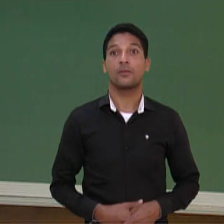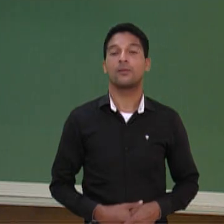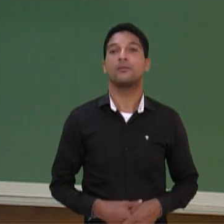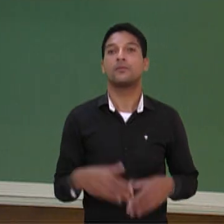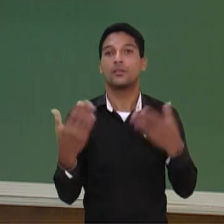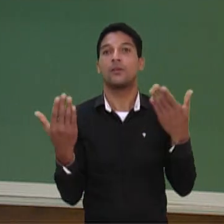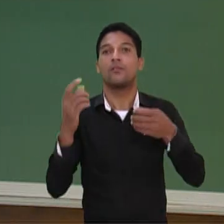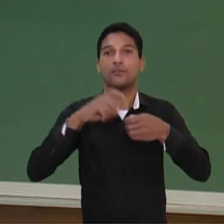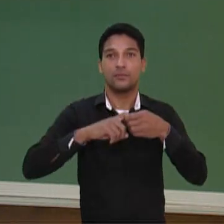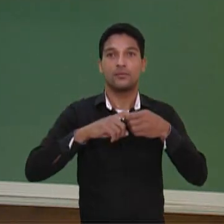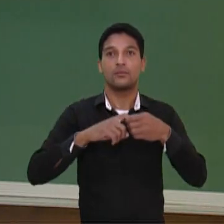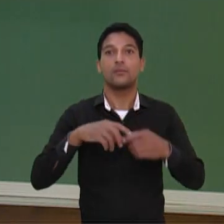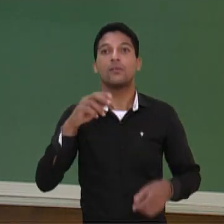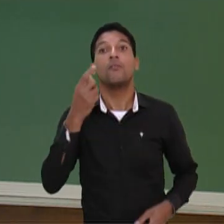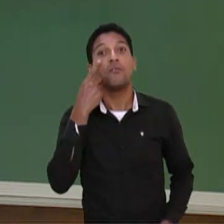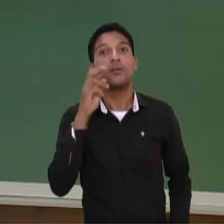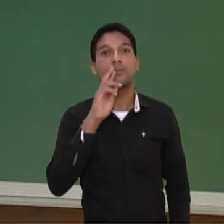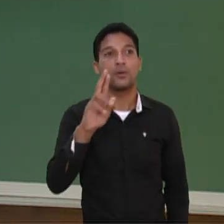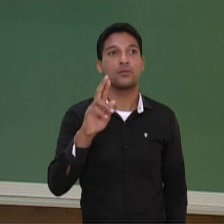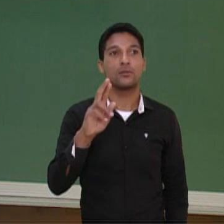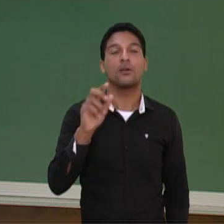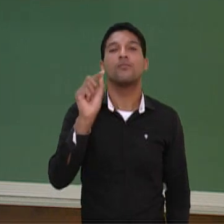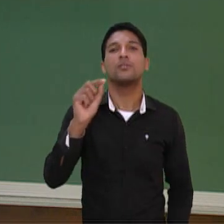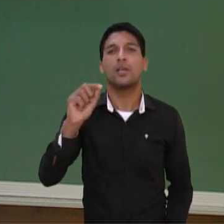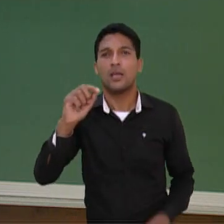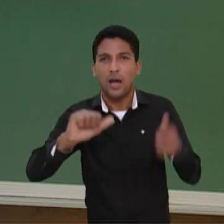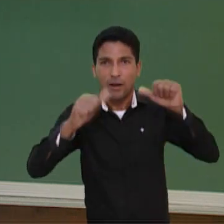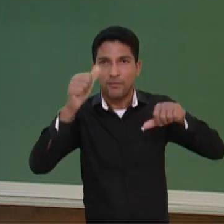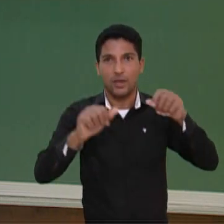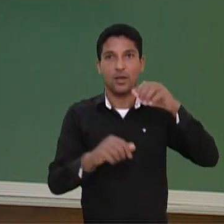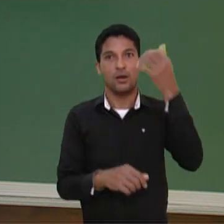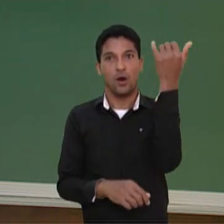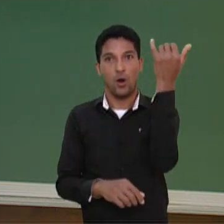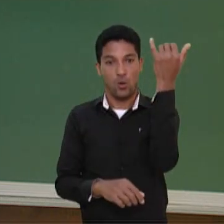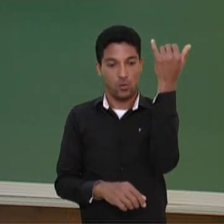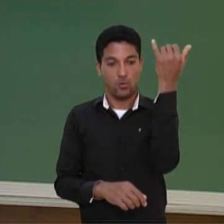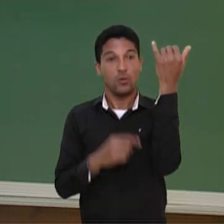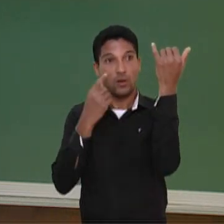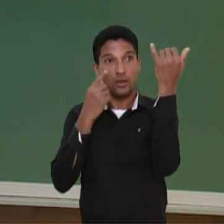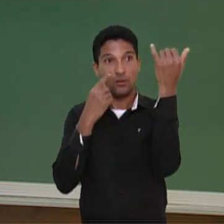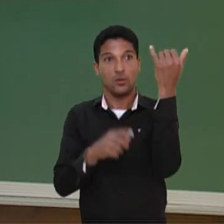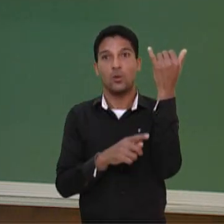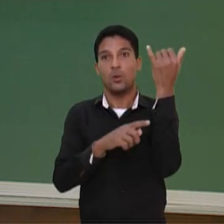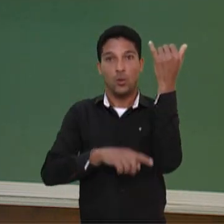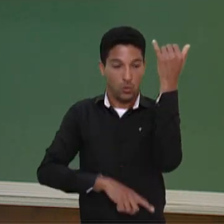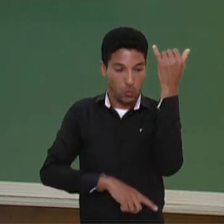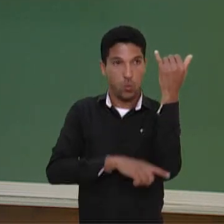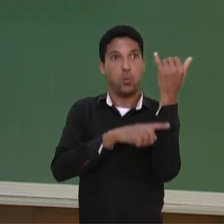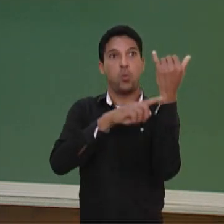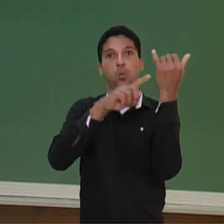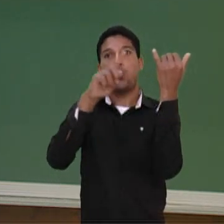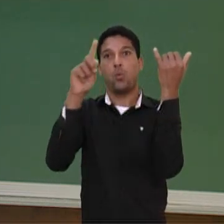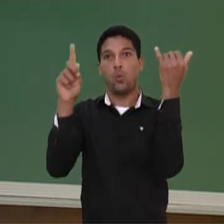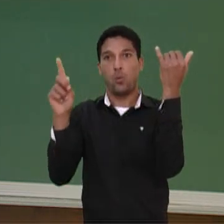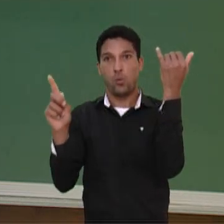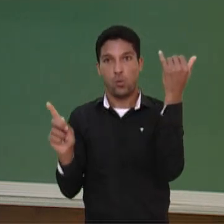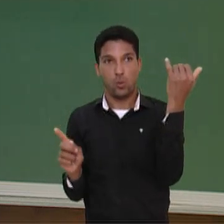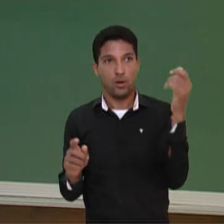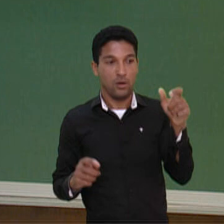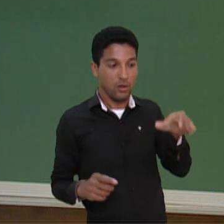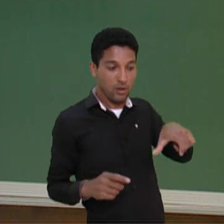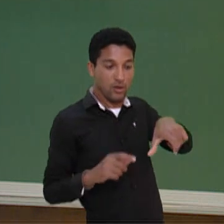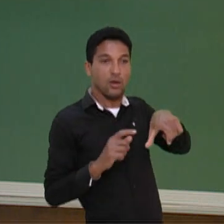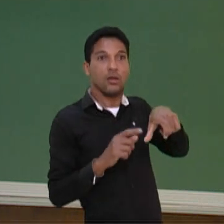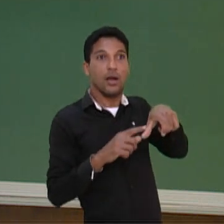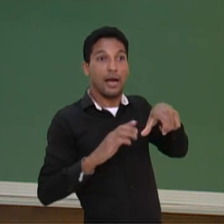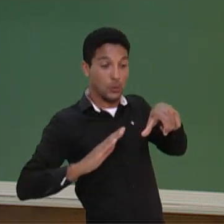Então, voltamos aí com a nossa resposta, né? O que você vai analisar no gráfico? Estou caminhando da esquerda para a direita. Opa, encontrei o eixo Y